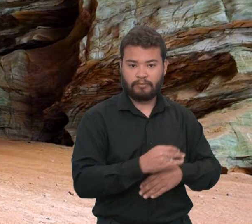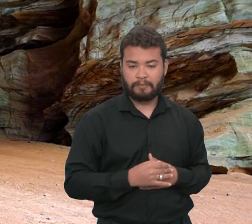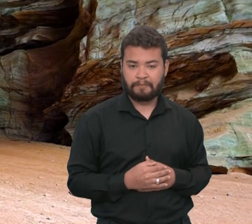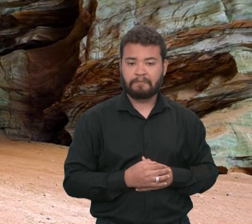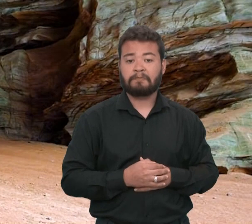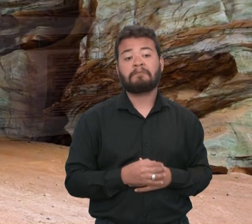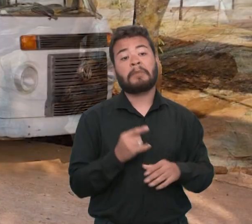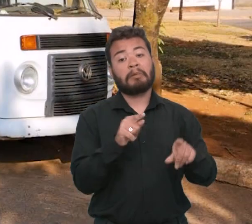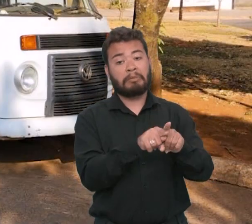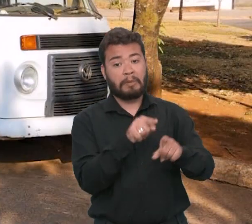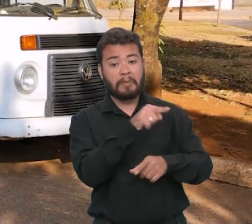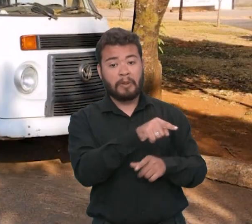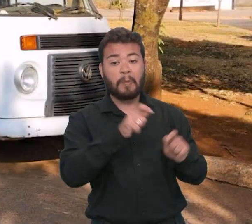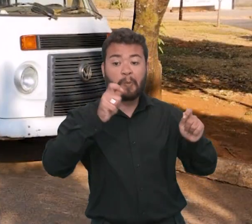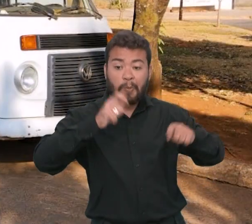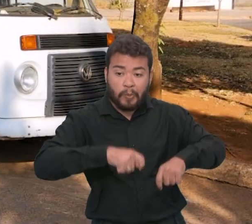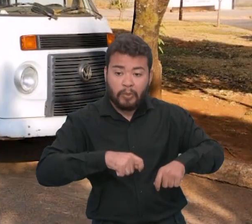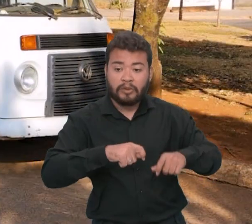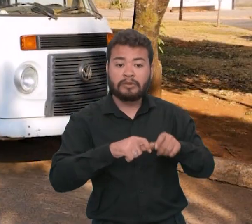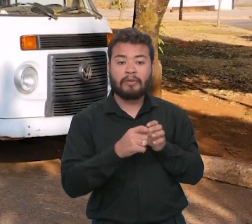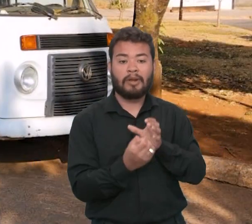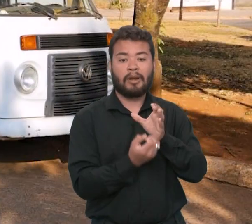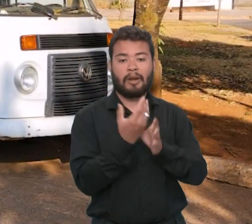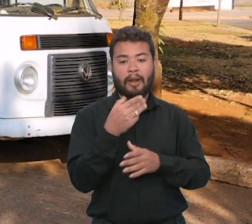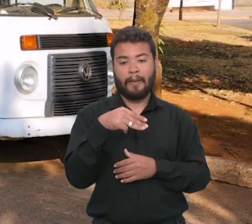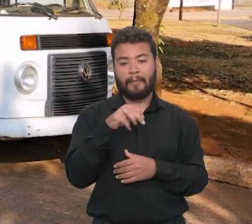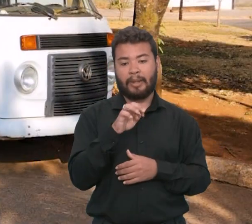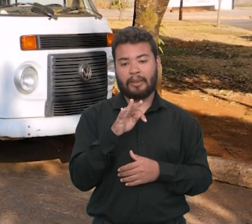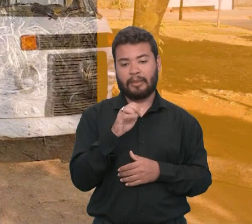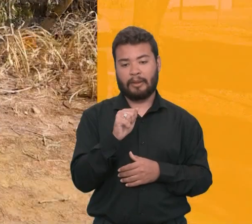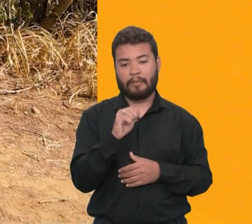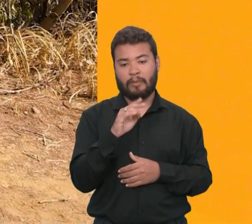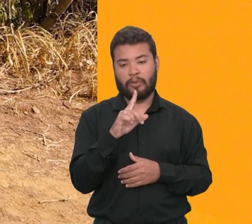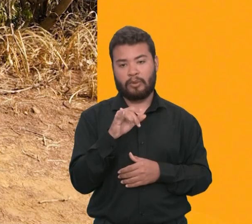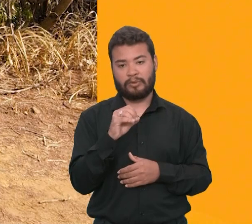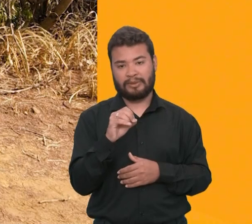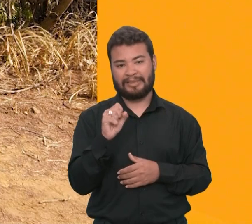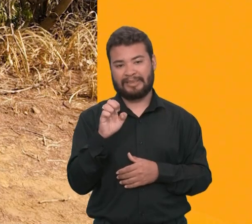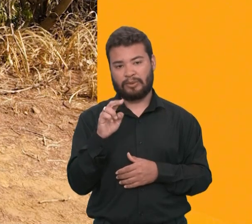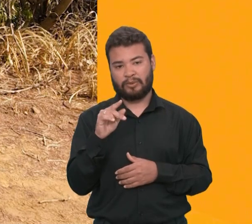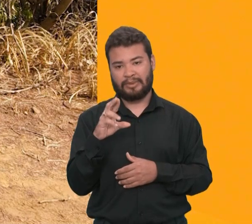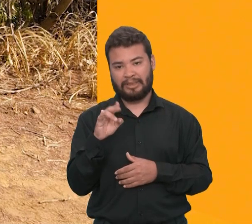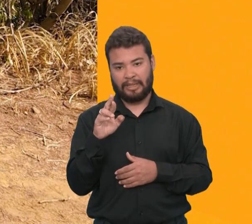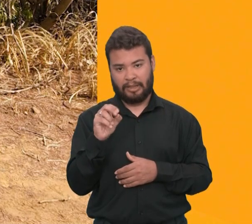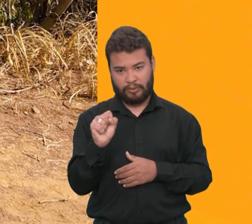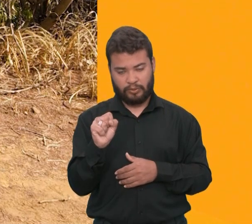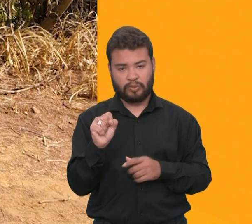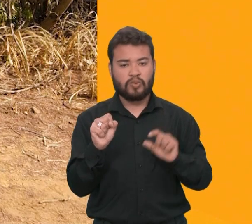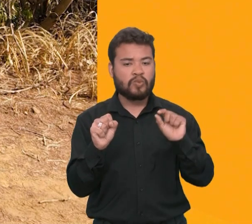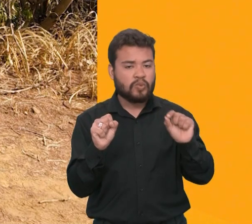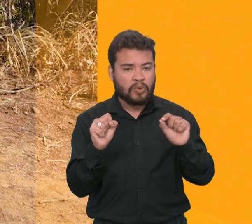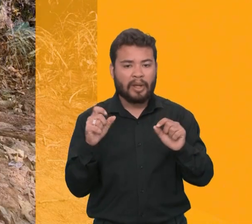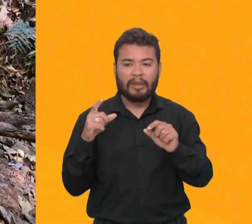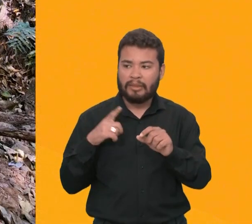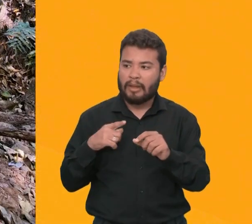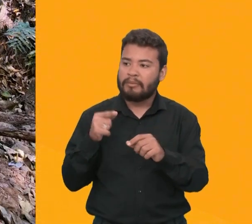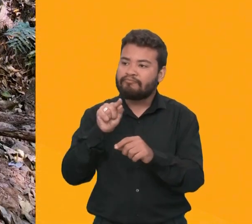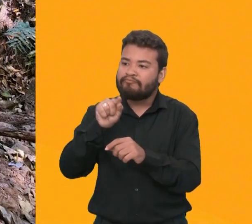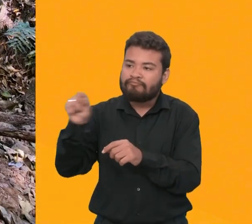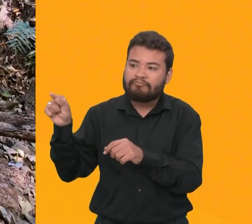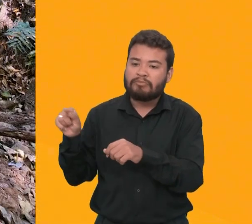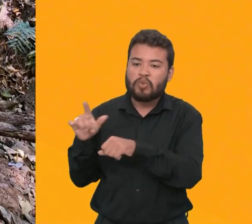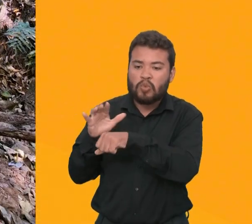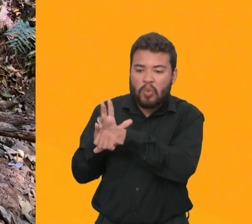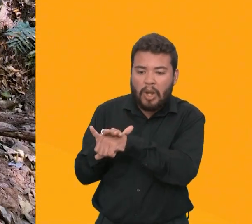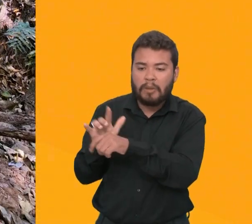ali produzir o que a gente chama de metabólitos secundários ou também outros compostos. Esses compostos eles vão agir contra patógenos, muitas vezes podem ali não